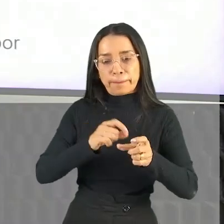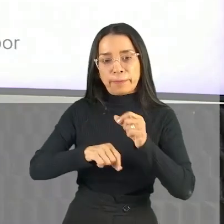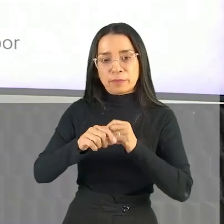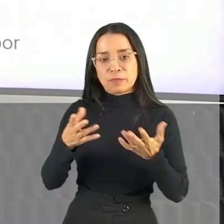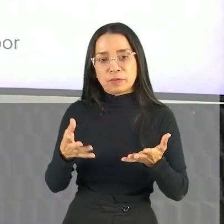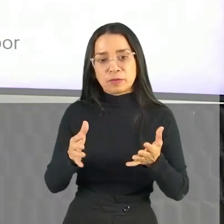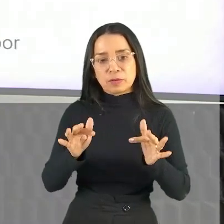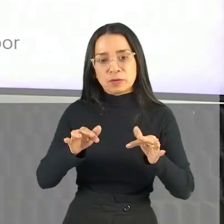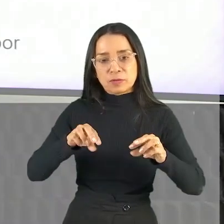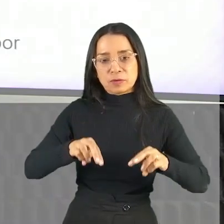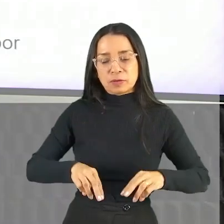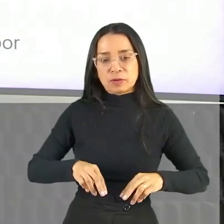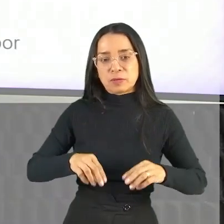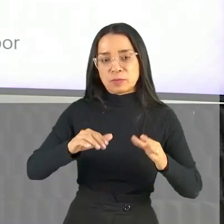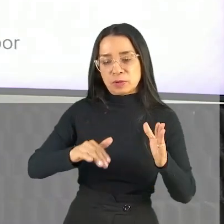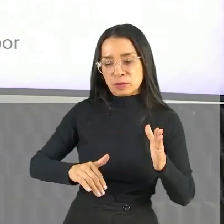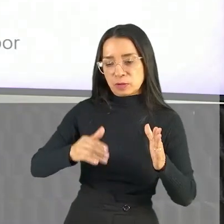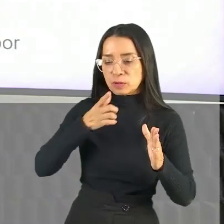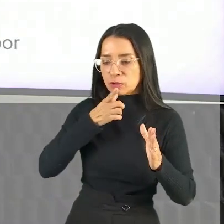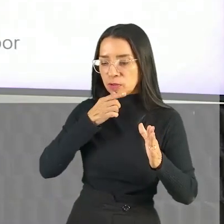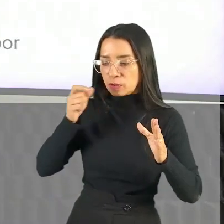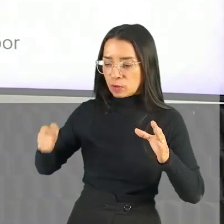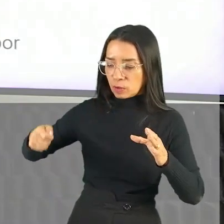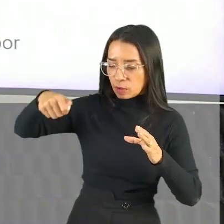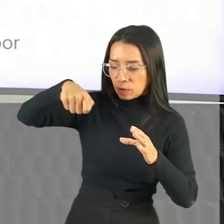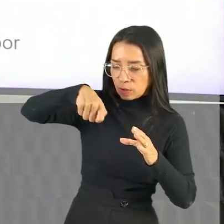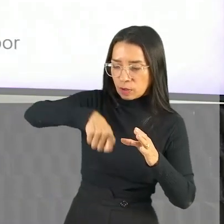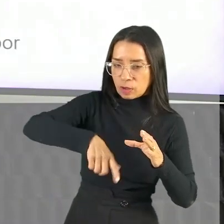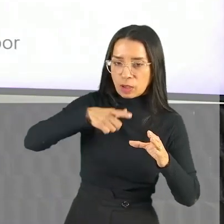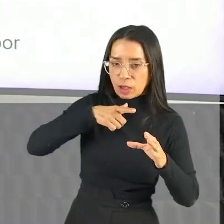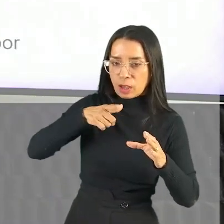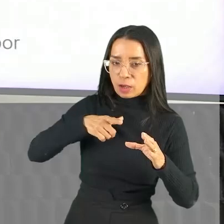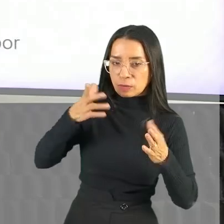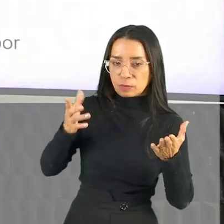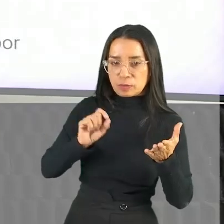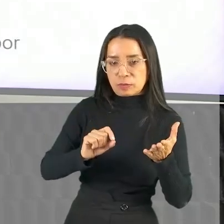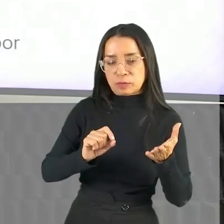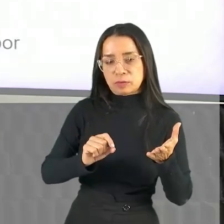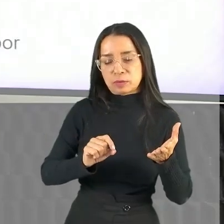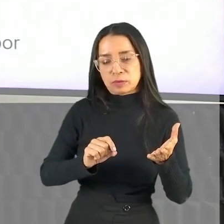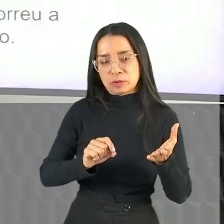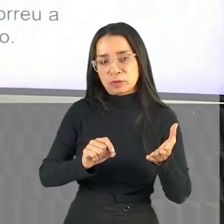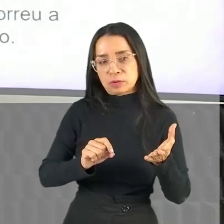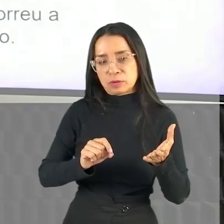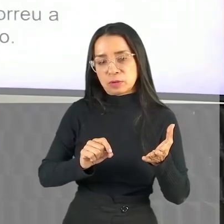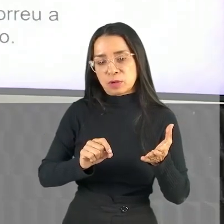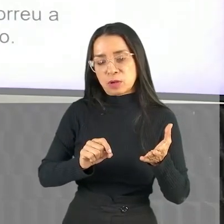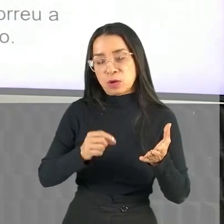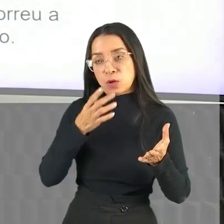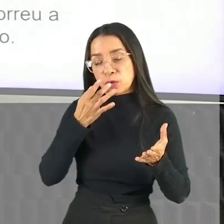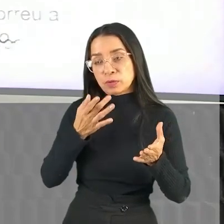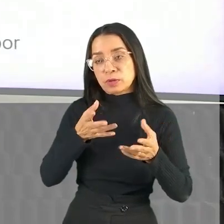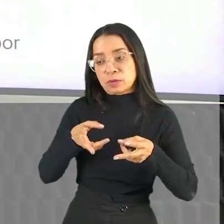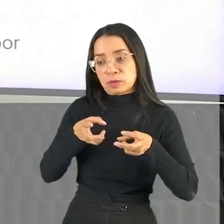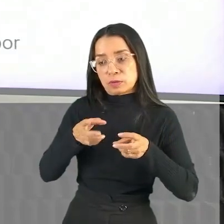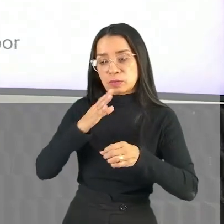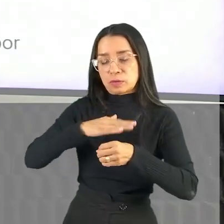Finalmente, ela adicionou água para completar o caldo do feijão. O sal foi absorvido pelas batatas